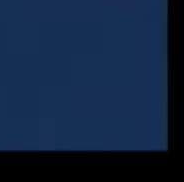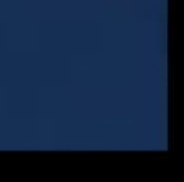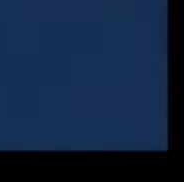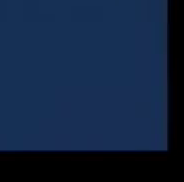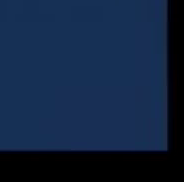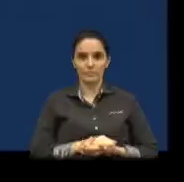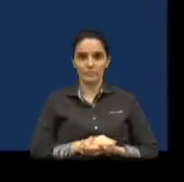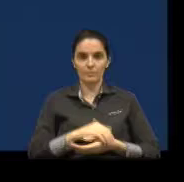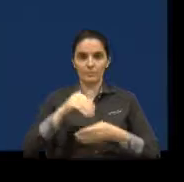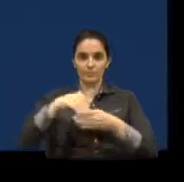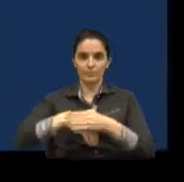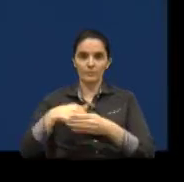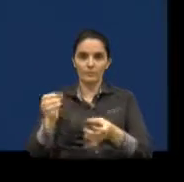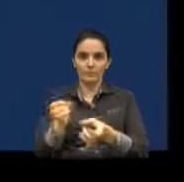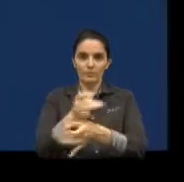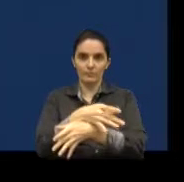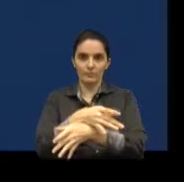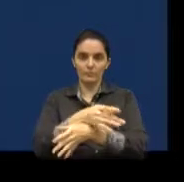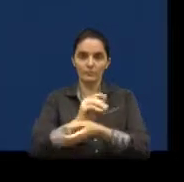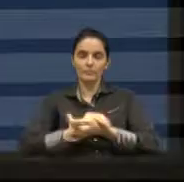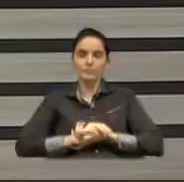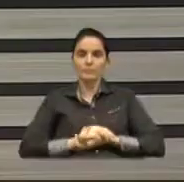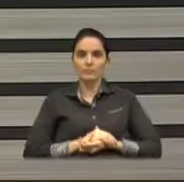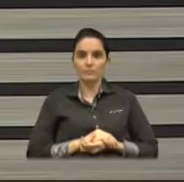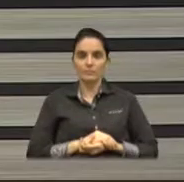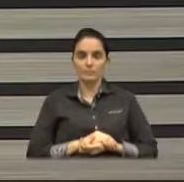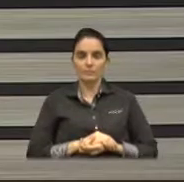Está encerrada a votação.